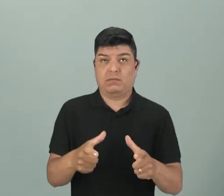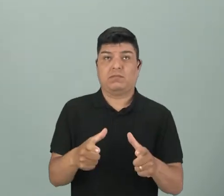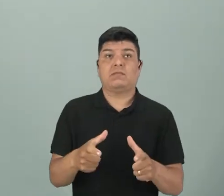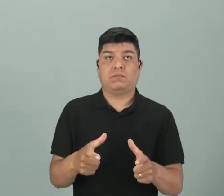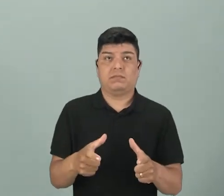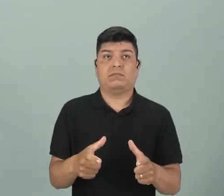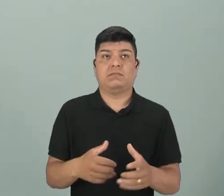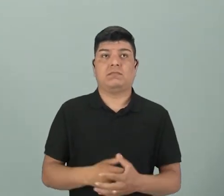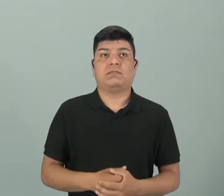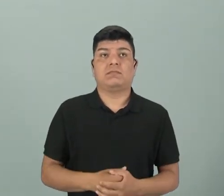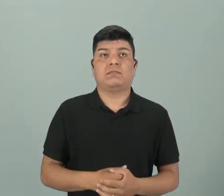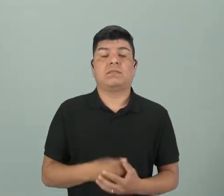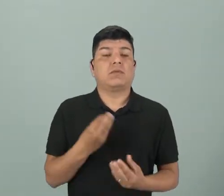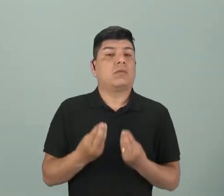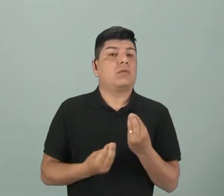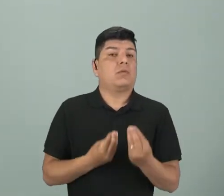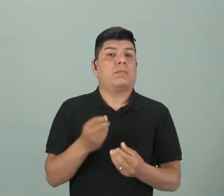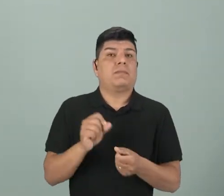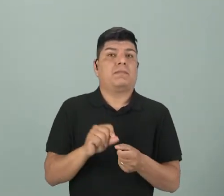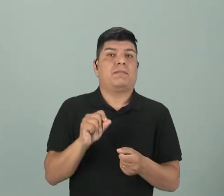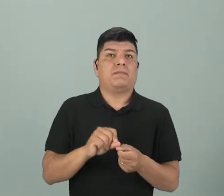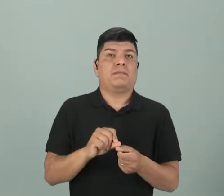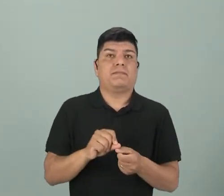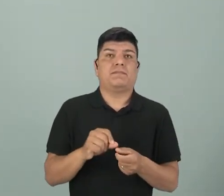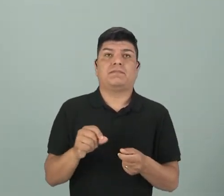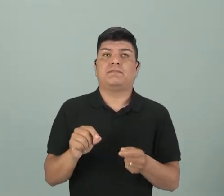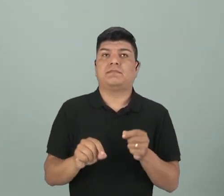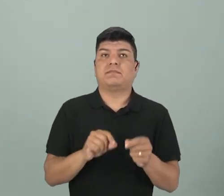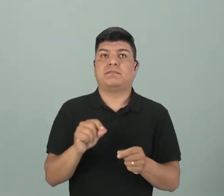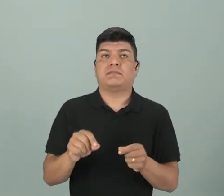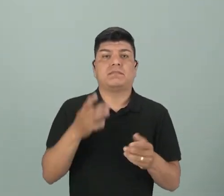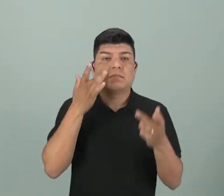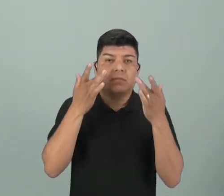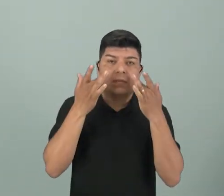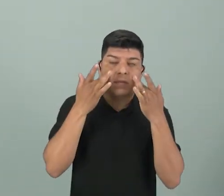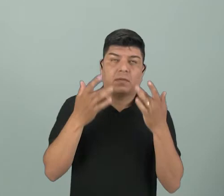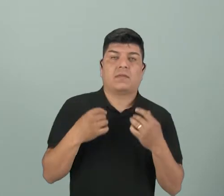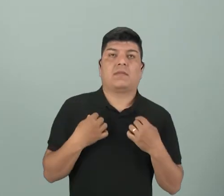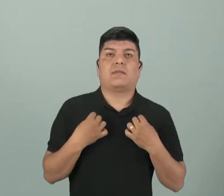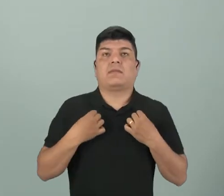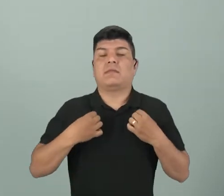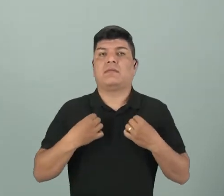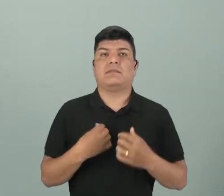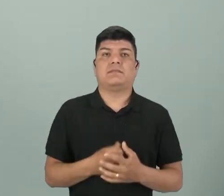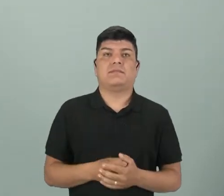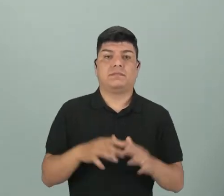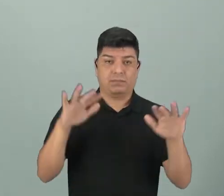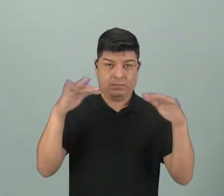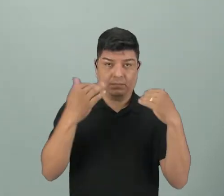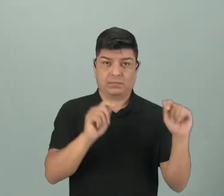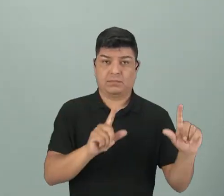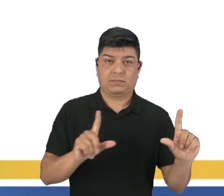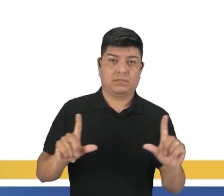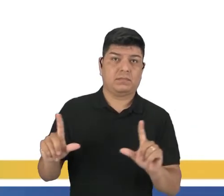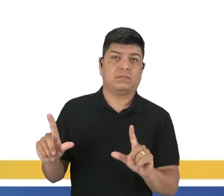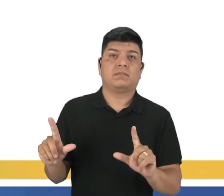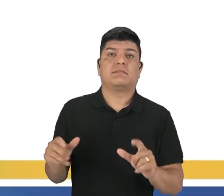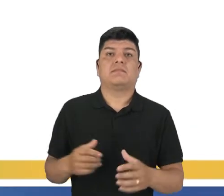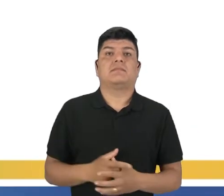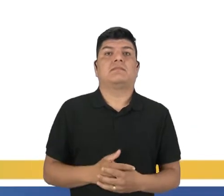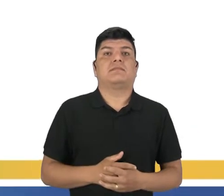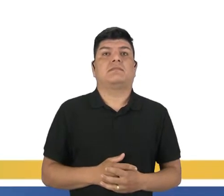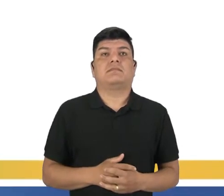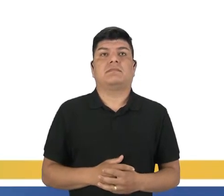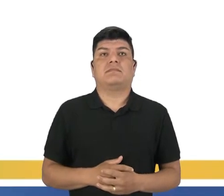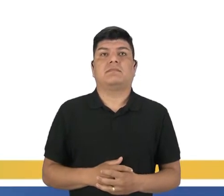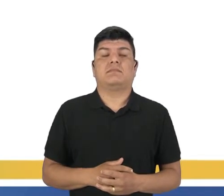Vamos ver o cenário, pessoal. O cenário. Como é que é feito o cenário para fazer uma peça teatral? Acompanhe comigo no